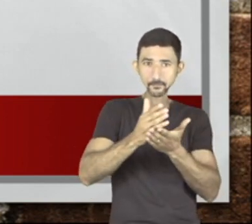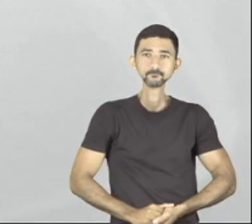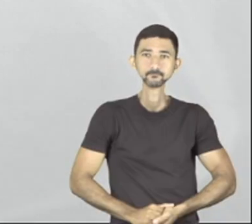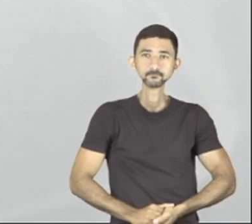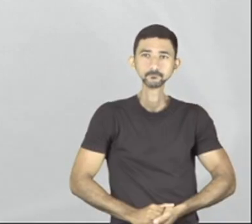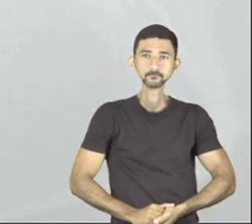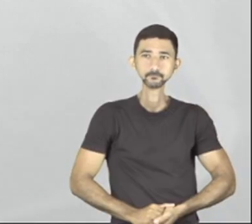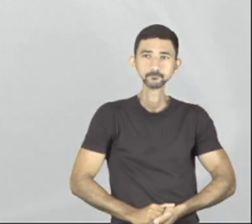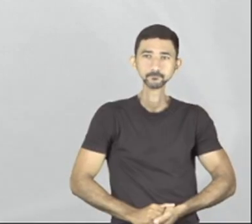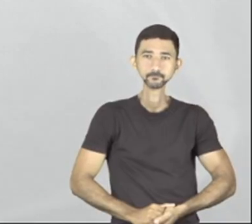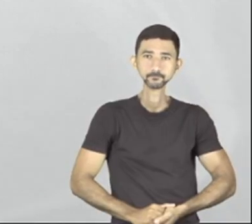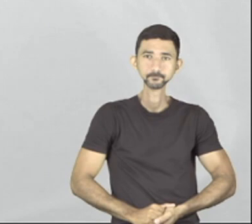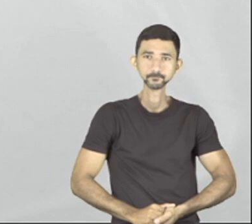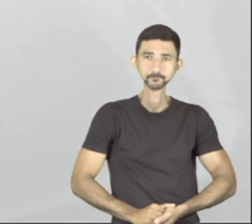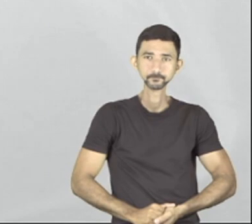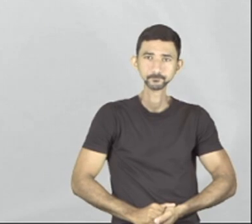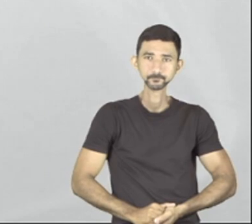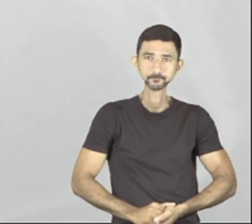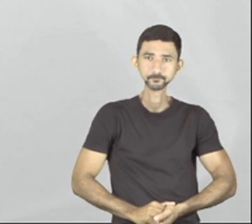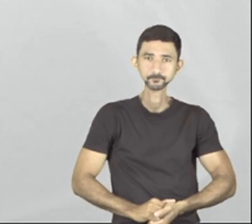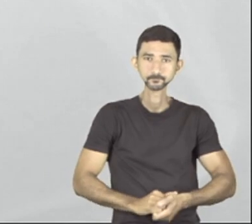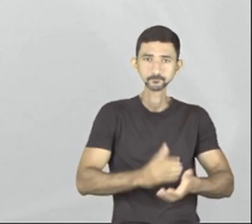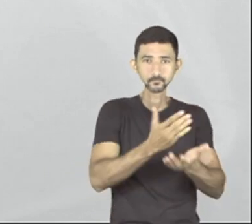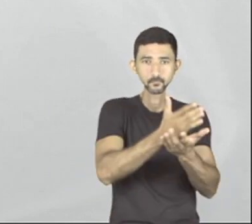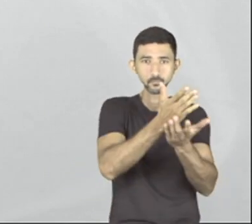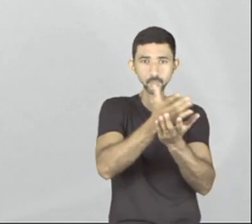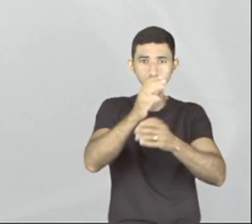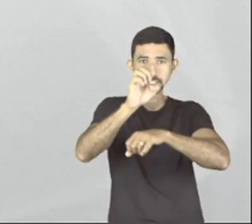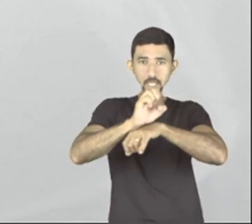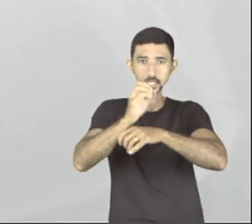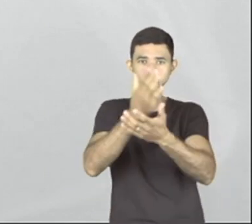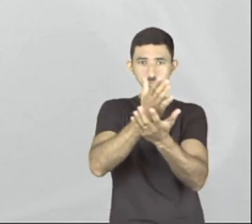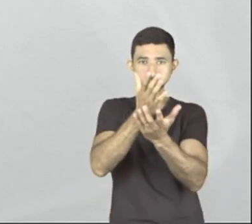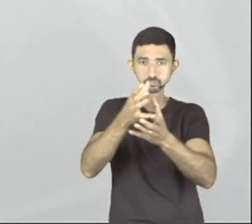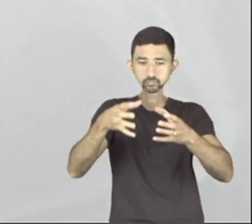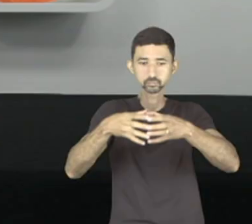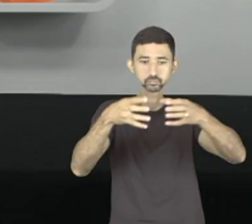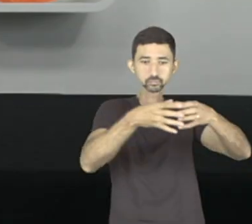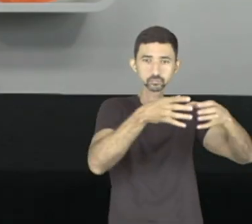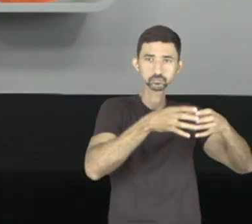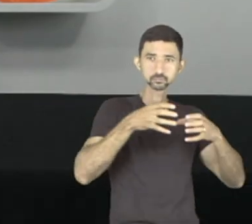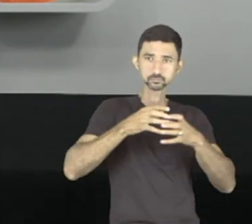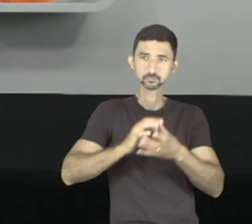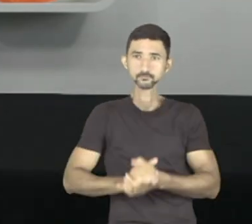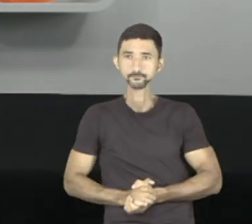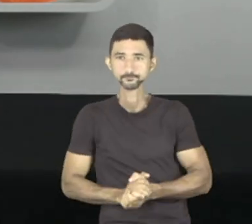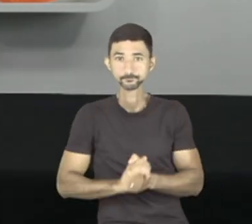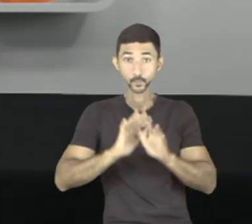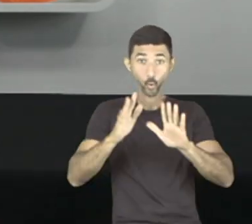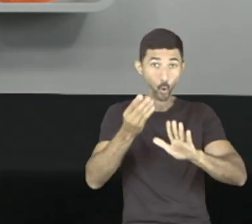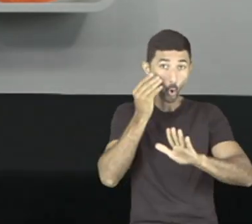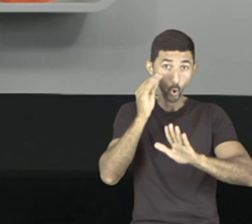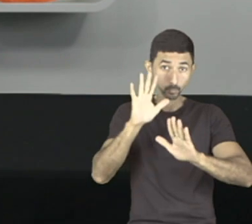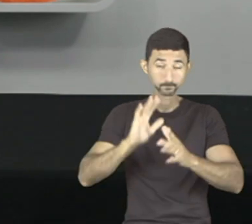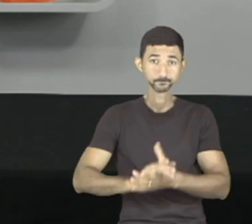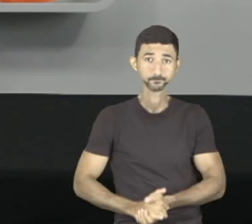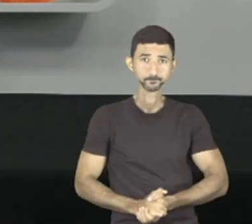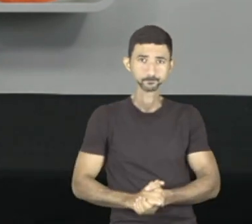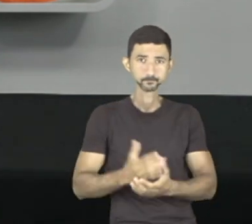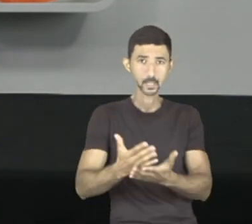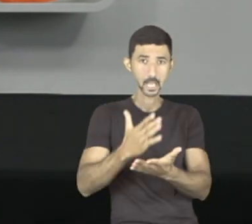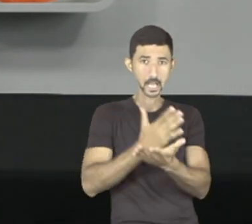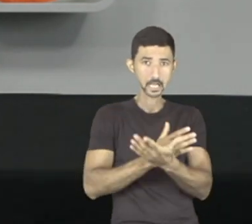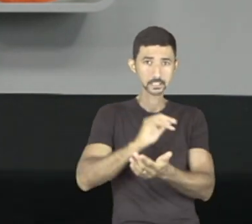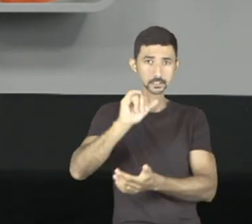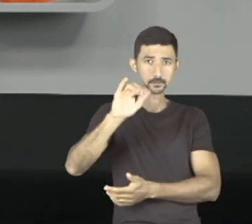Pará. Agora, falando sobre as subdivisões. Volta aqui comigo, pessoal, na tela. Deixa eu falar um pouquinho para vocês. Antes, o